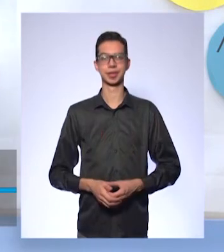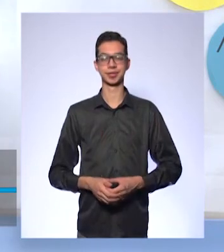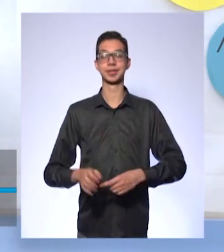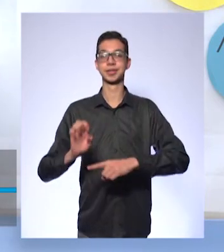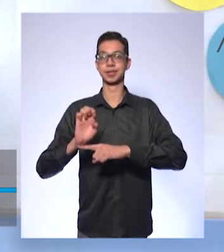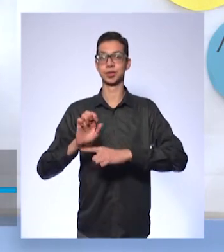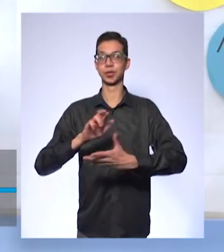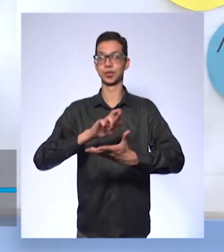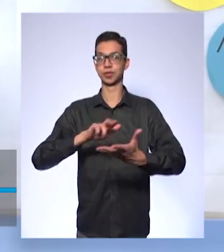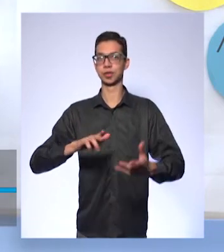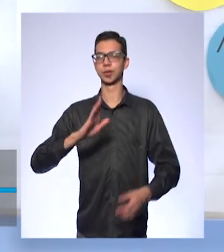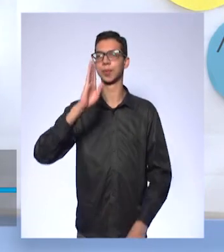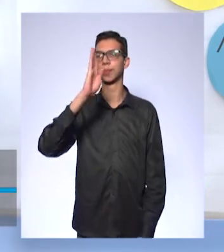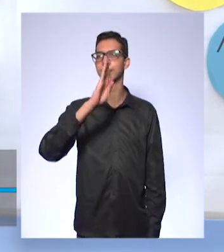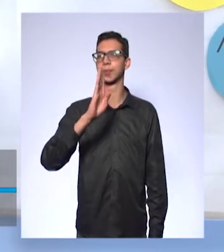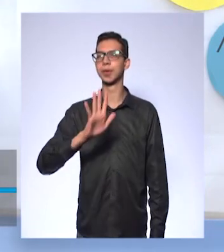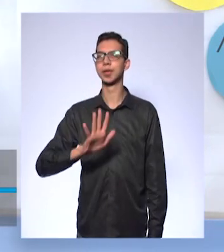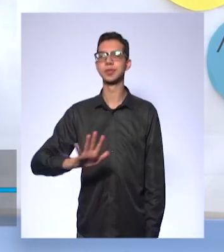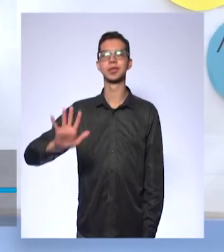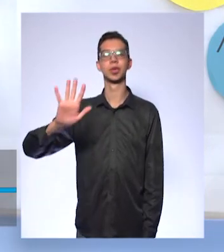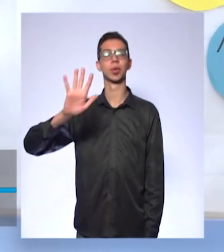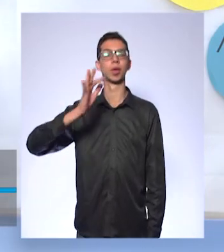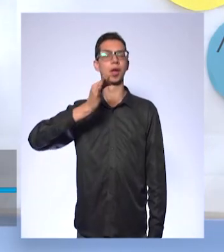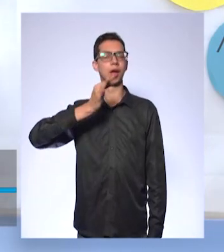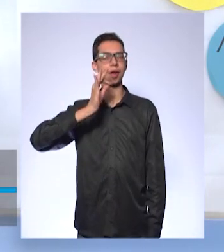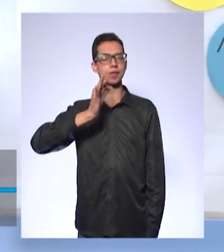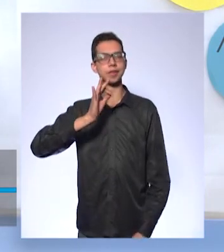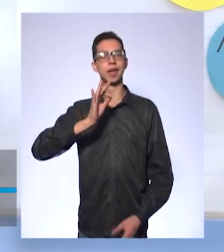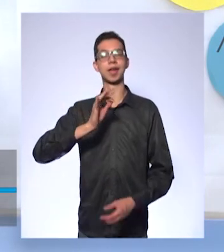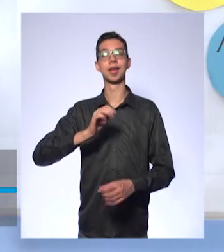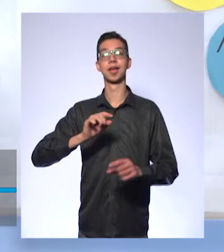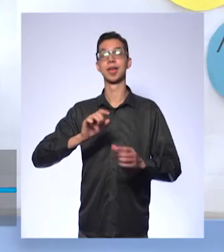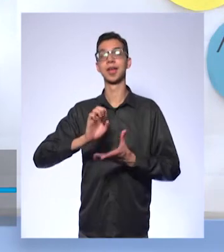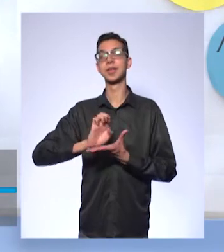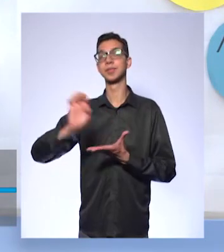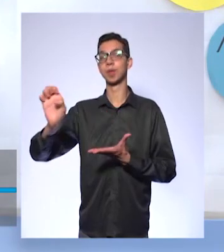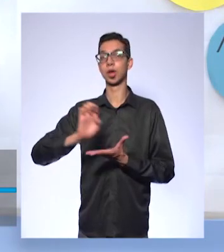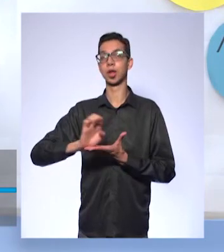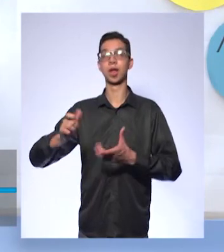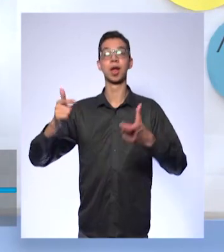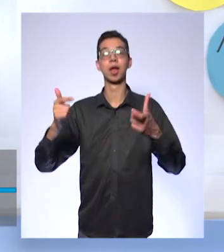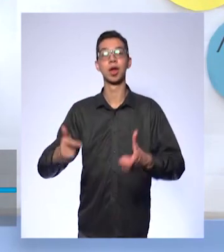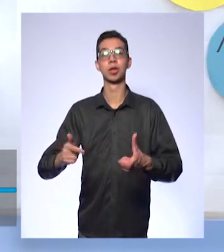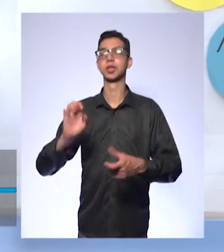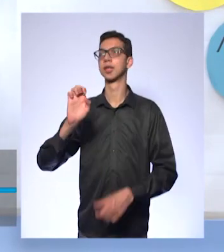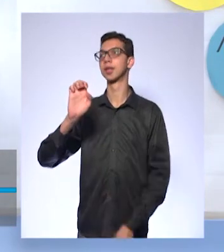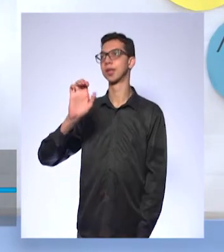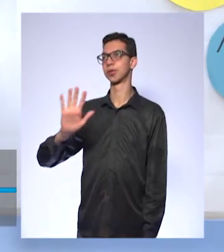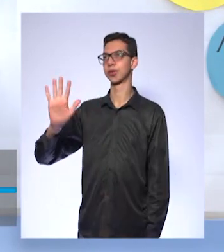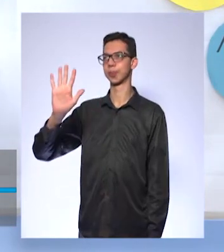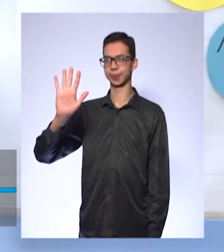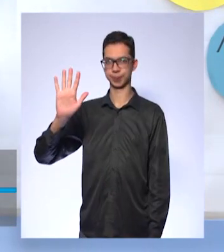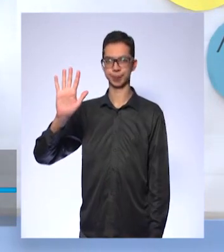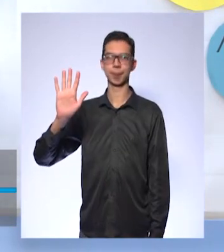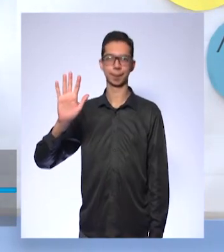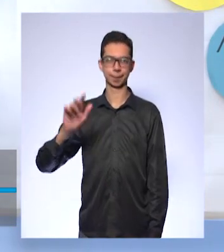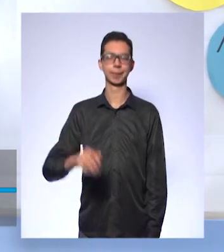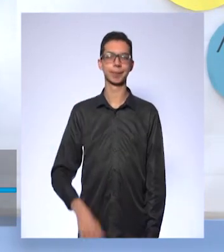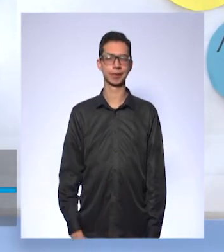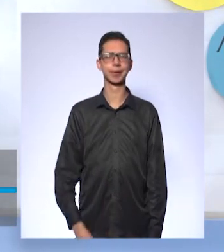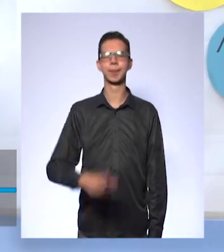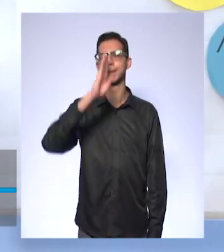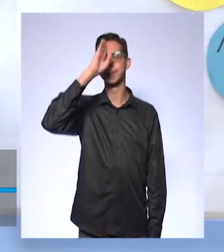províncias brasileiras, mandando café lá para fora, para a Europa, principalmente do Sudeste. A maior